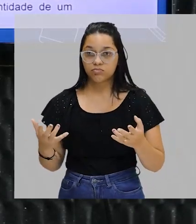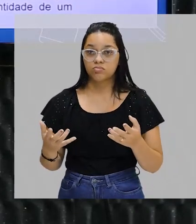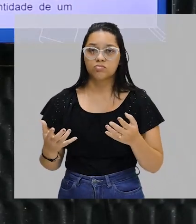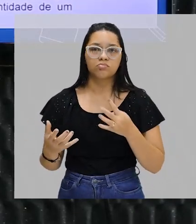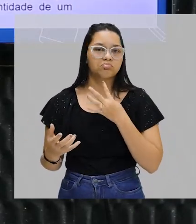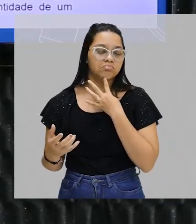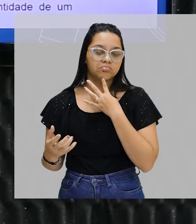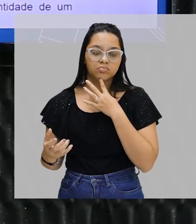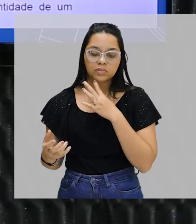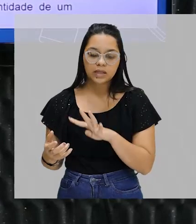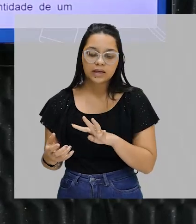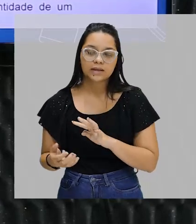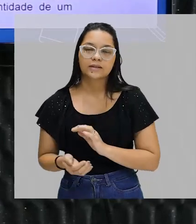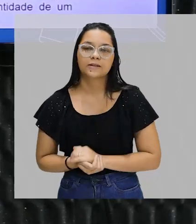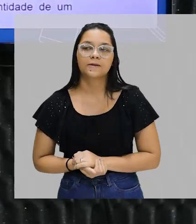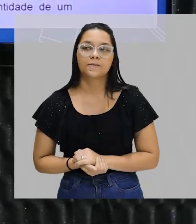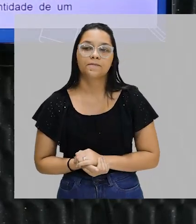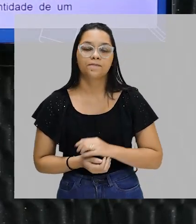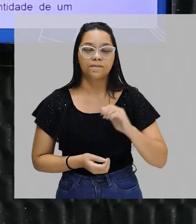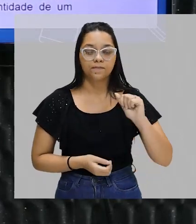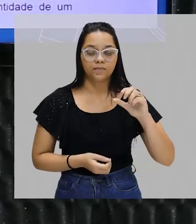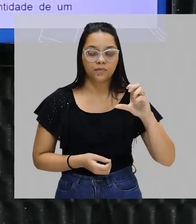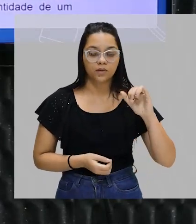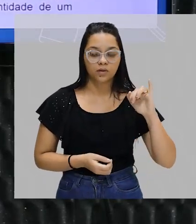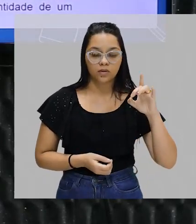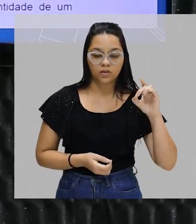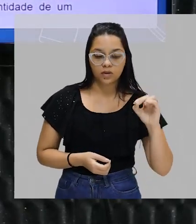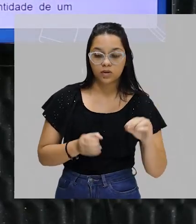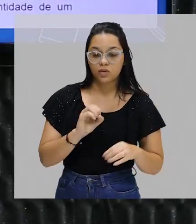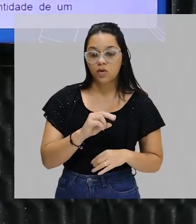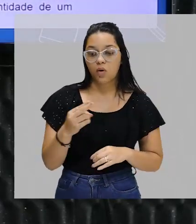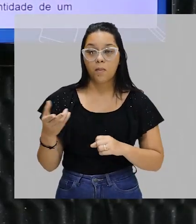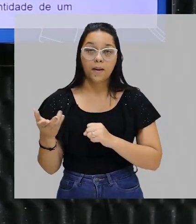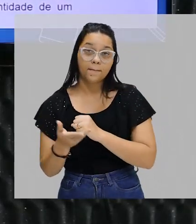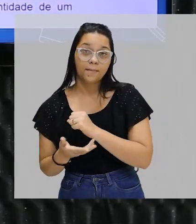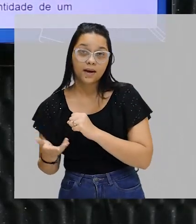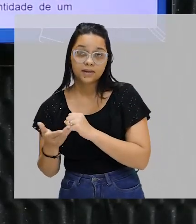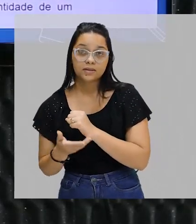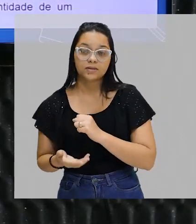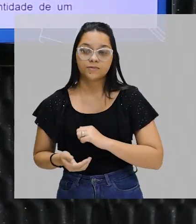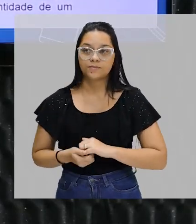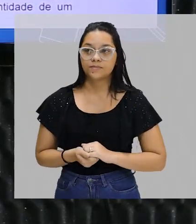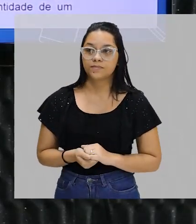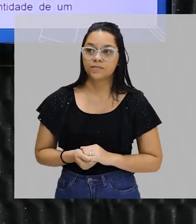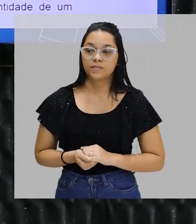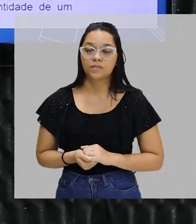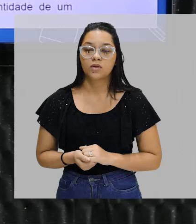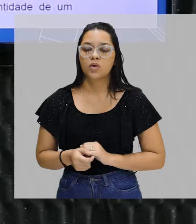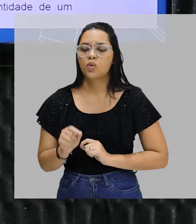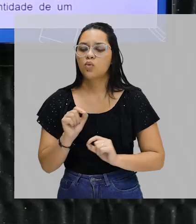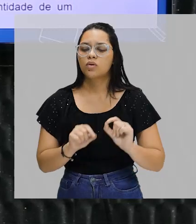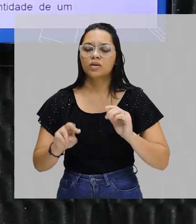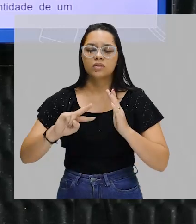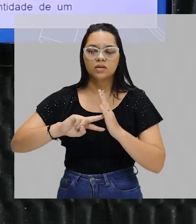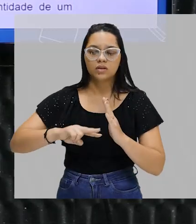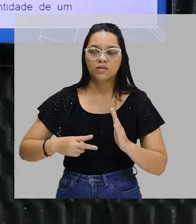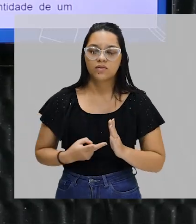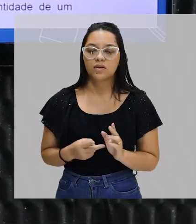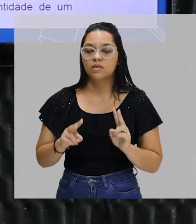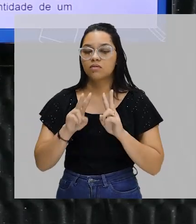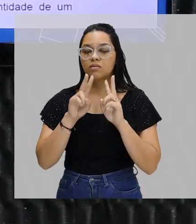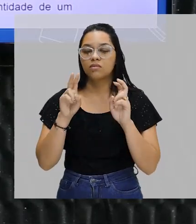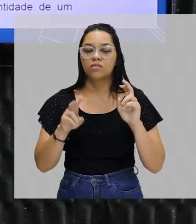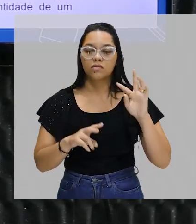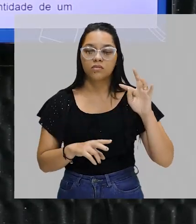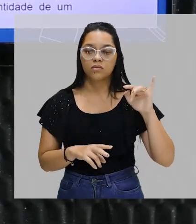desconhecida, normalmente de um ácido ou de uma base, certo? Em outras palavras, titulação é